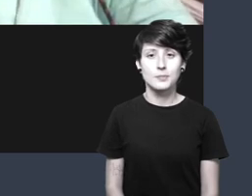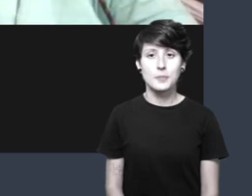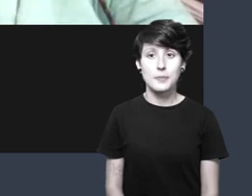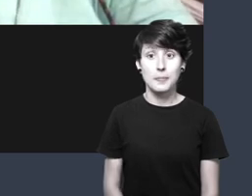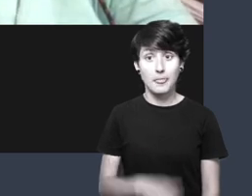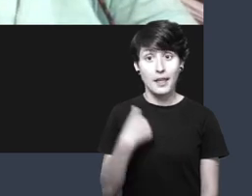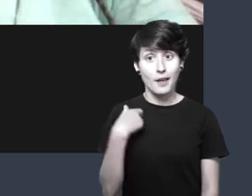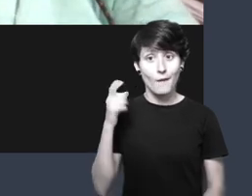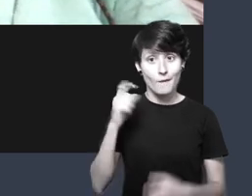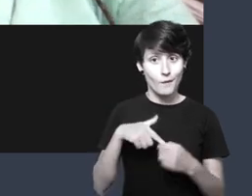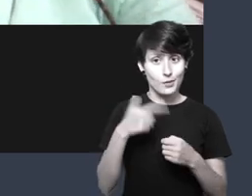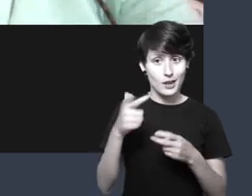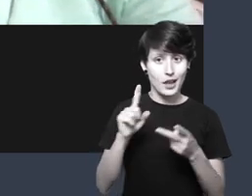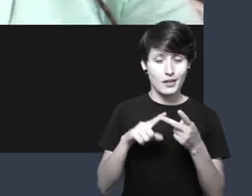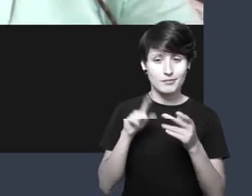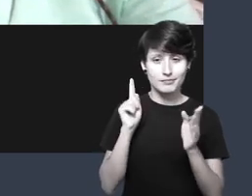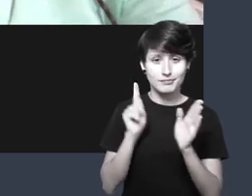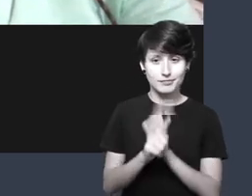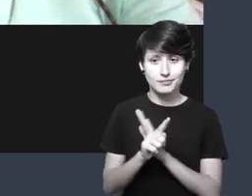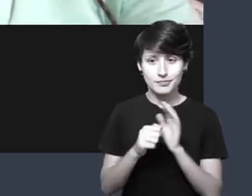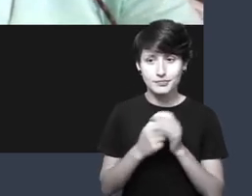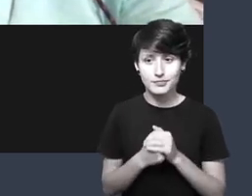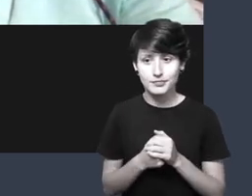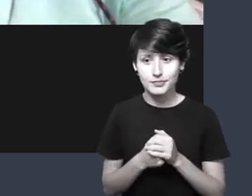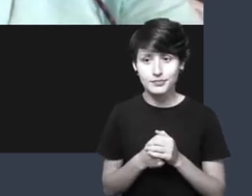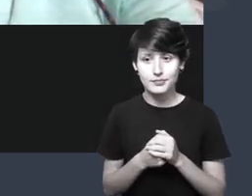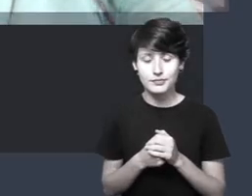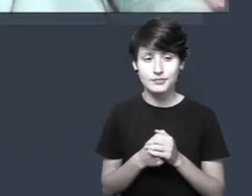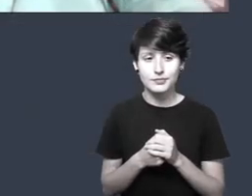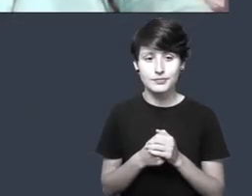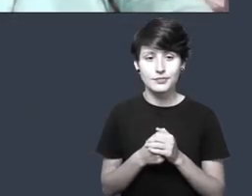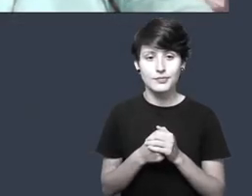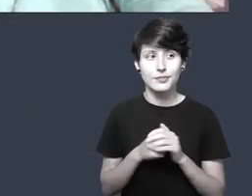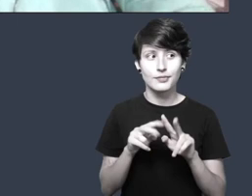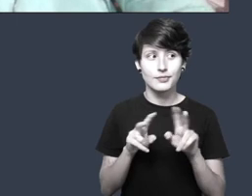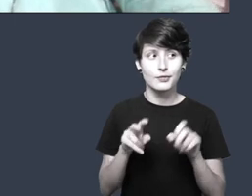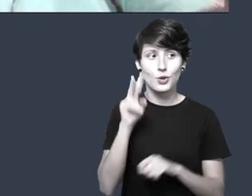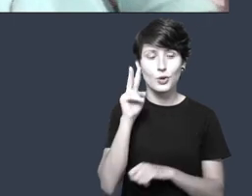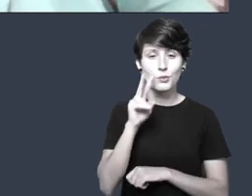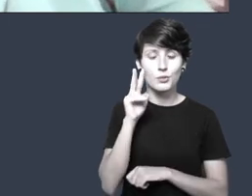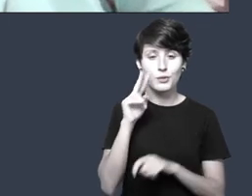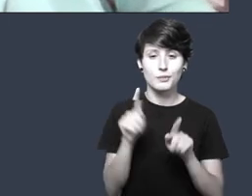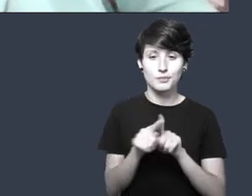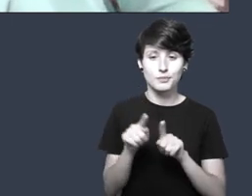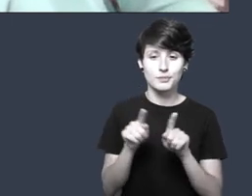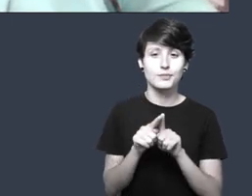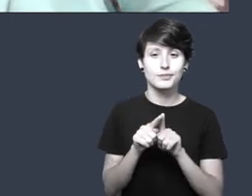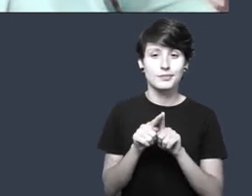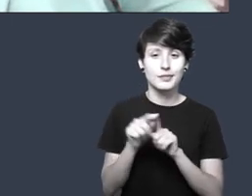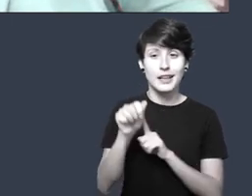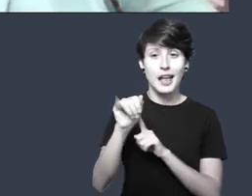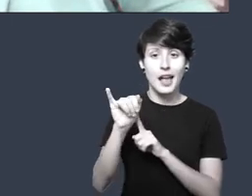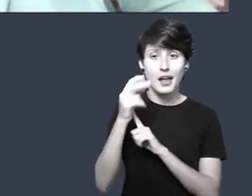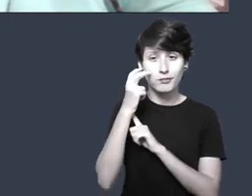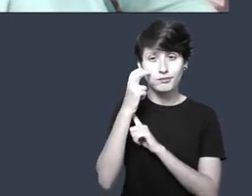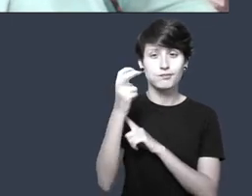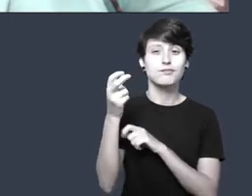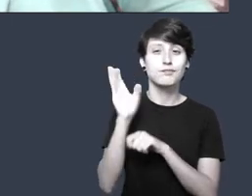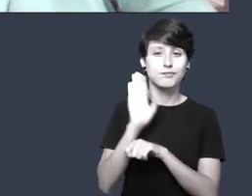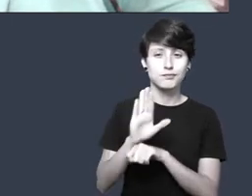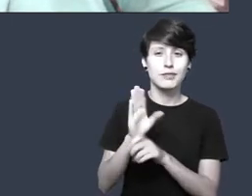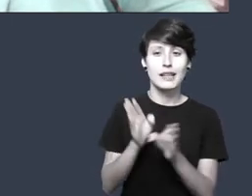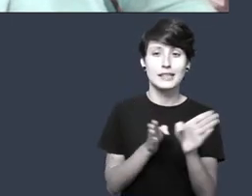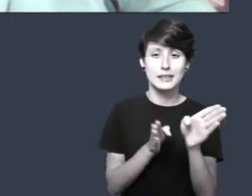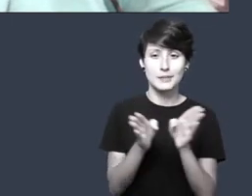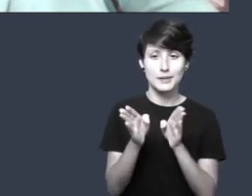Aí eu vou voltar para outra pergunta aqui. Então, sobre a história de como é que a inteligência artificial está contribuindo para a